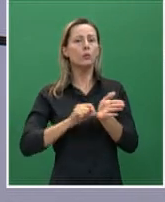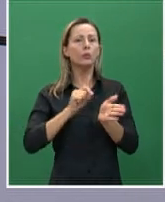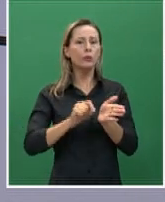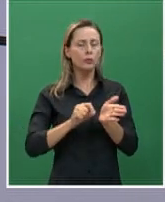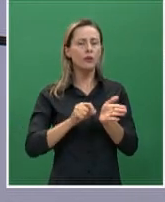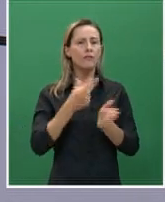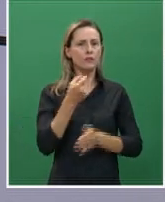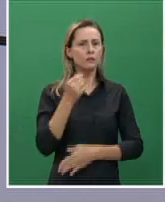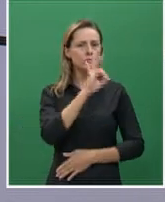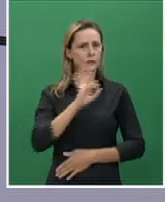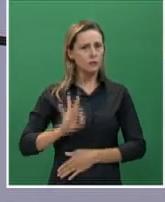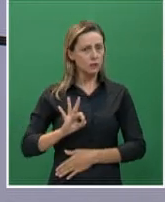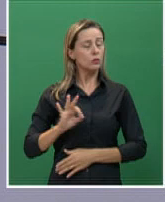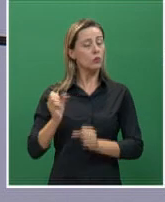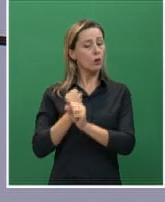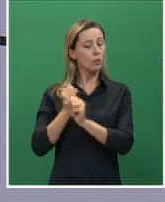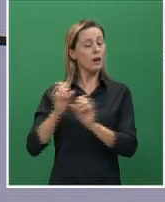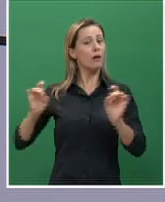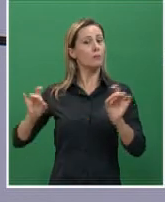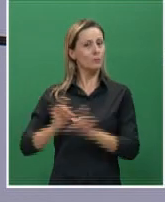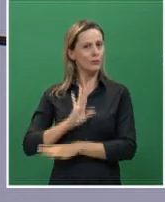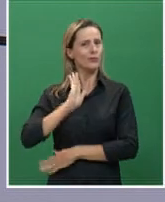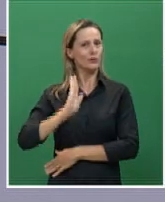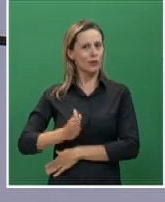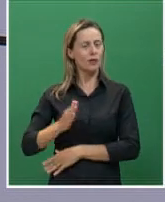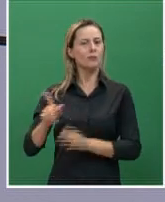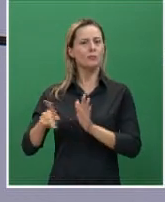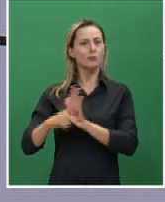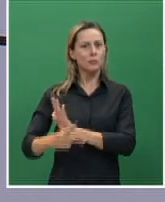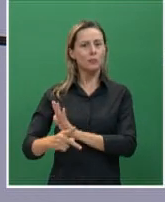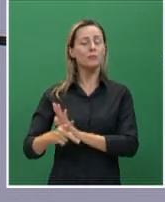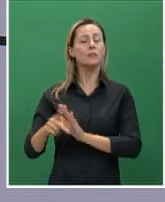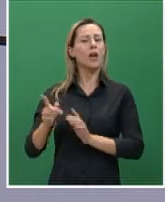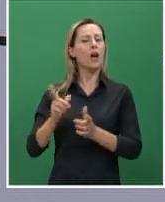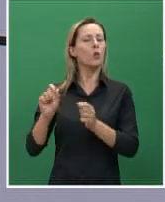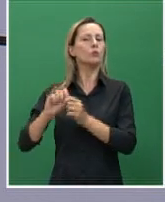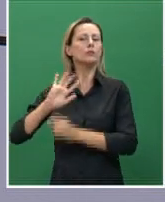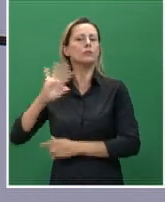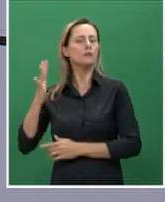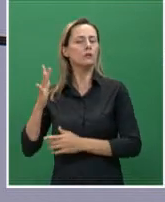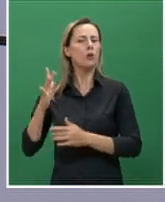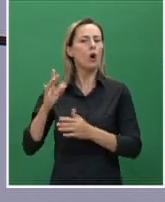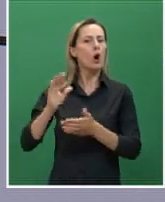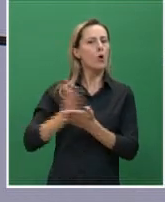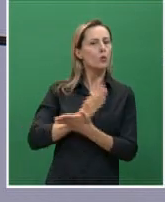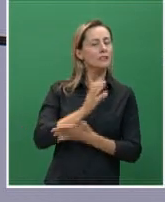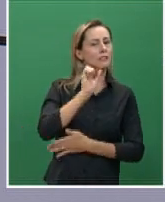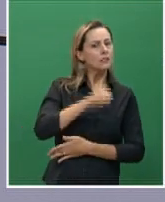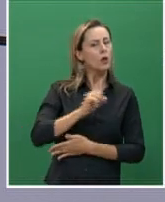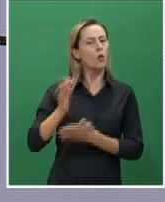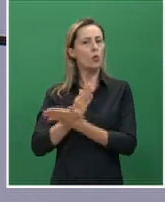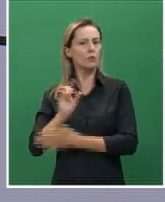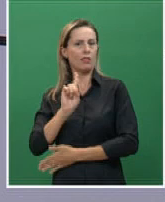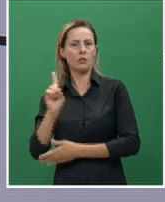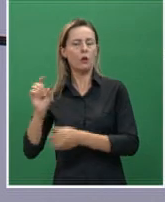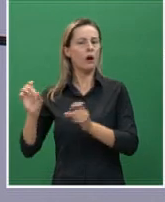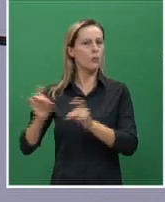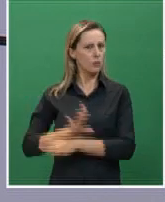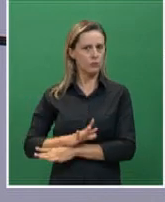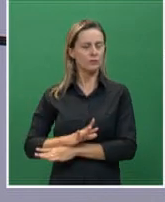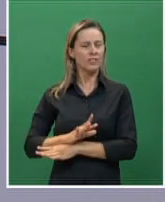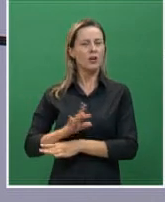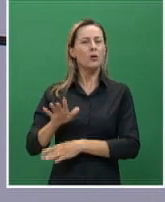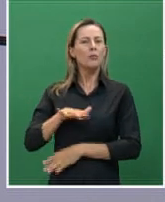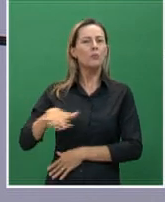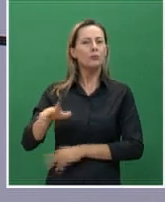Vinte por cento de obras já executadas numa ação de troca pac que não foram executados que onerou efetivamente a população de Blumenau